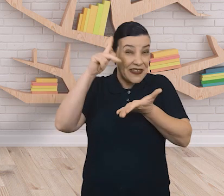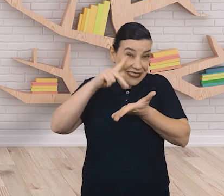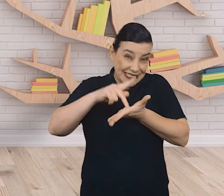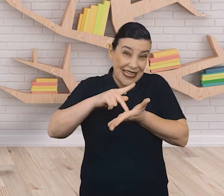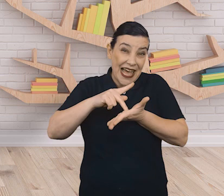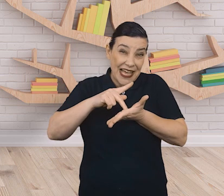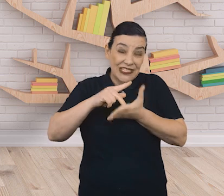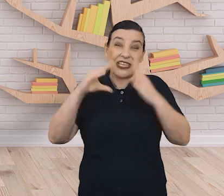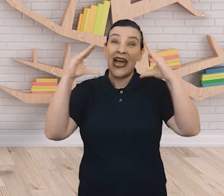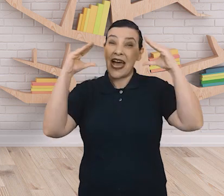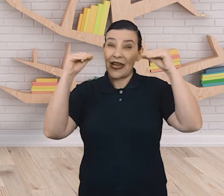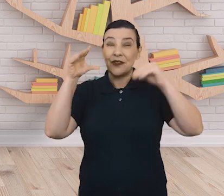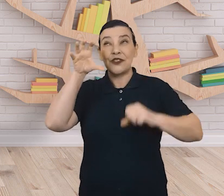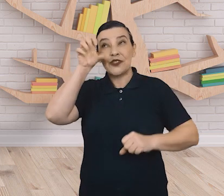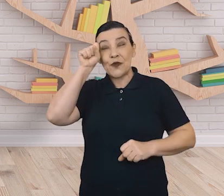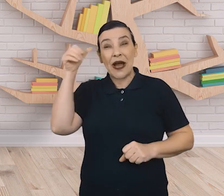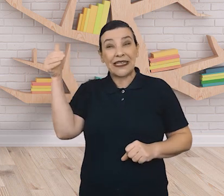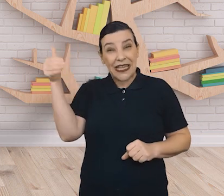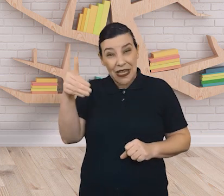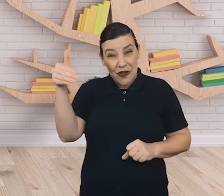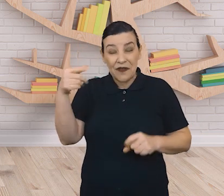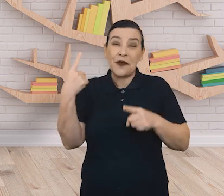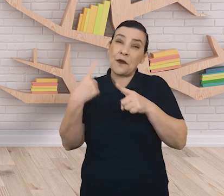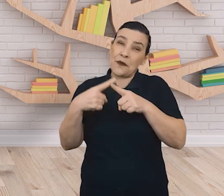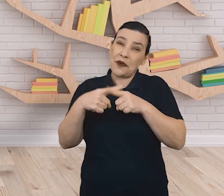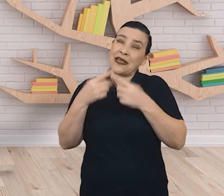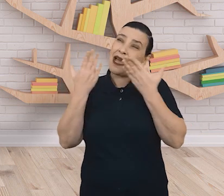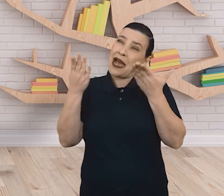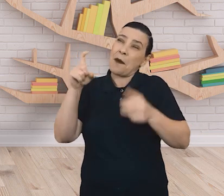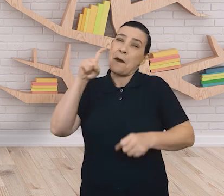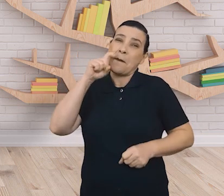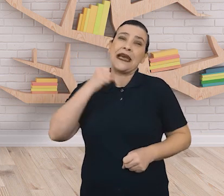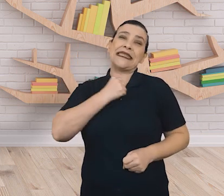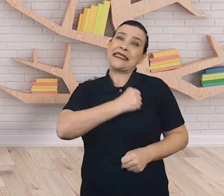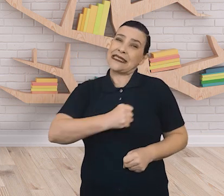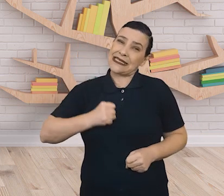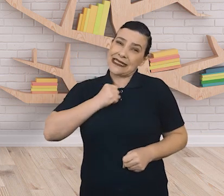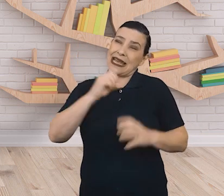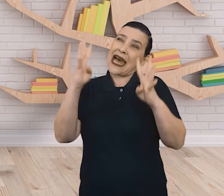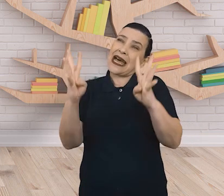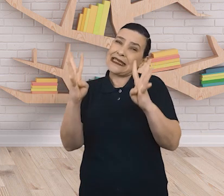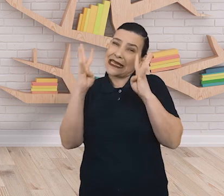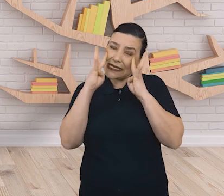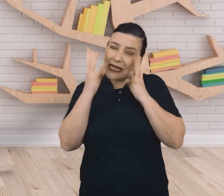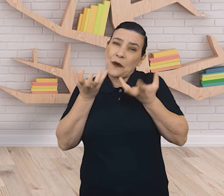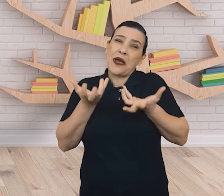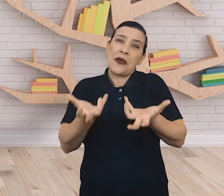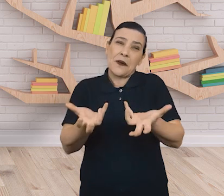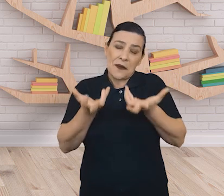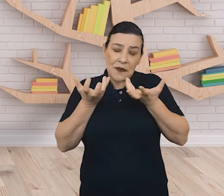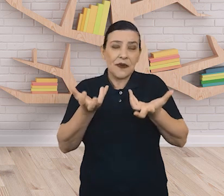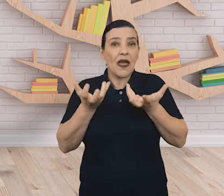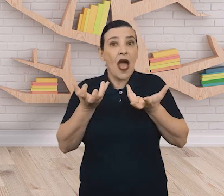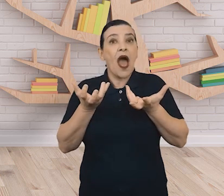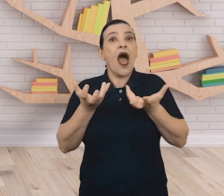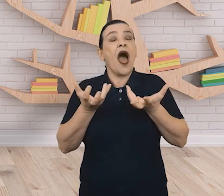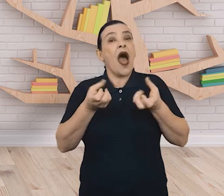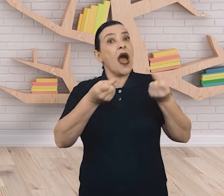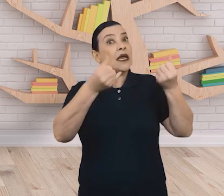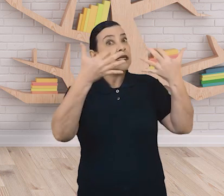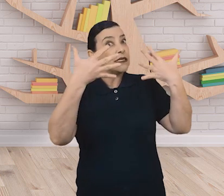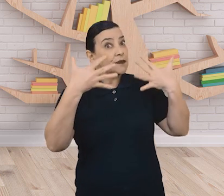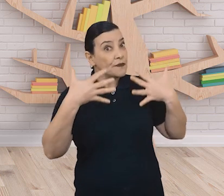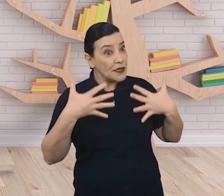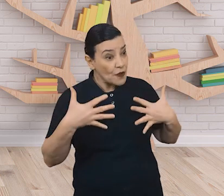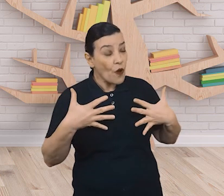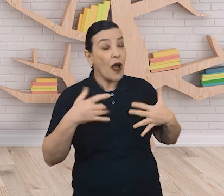suas visitas noturnas. Ele sente saudades do pai e busca a atenção dele à noite. Após a revelação, os